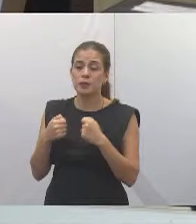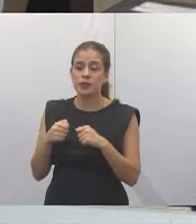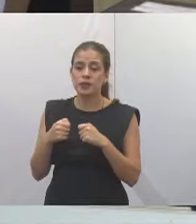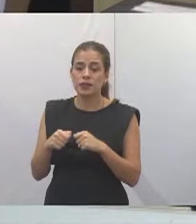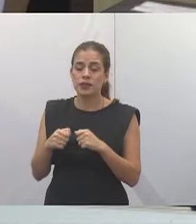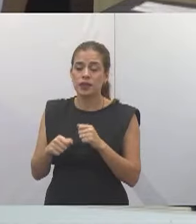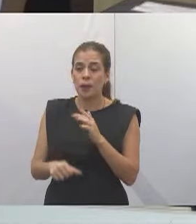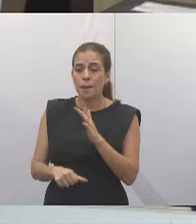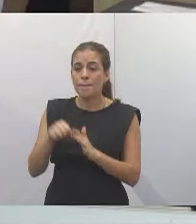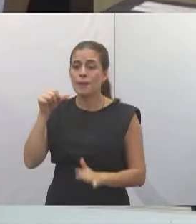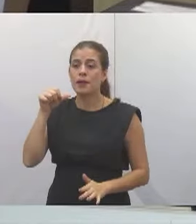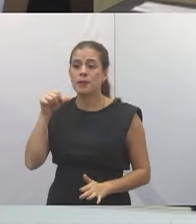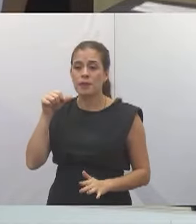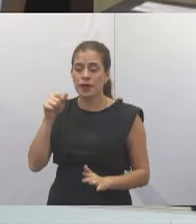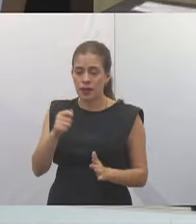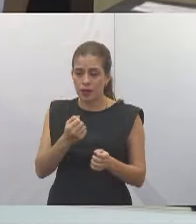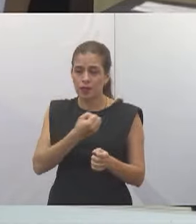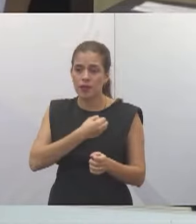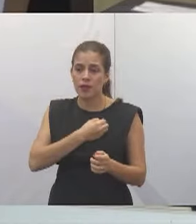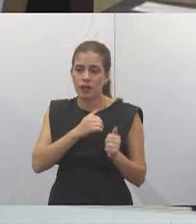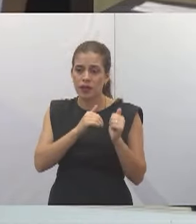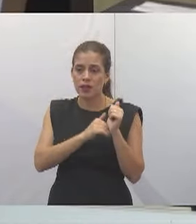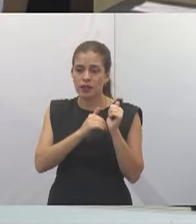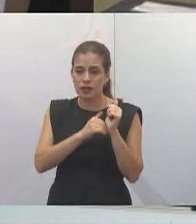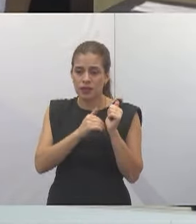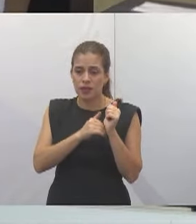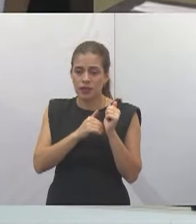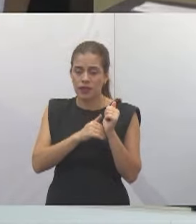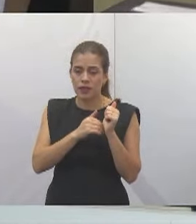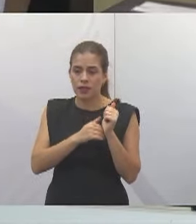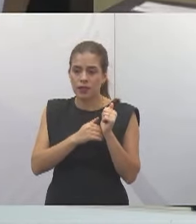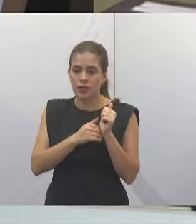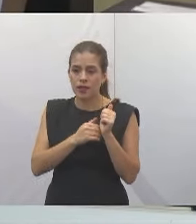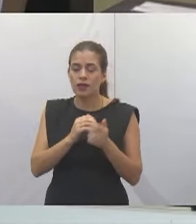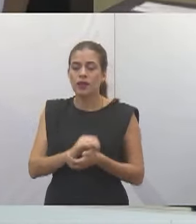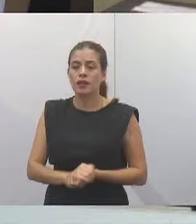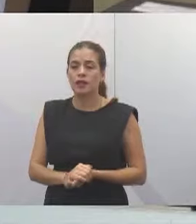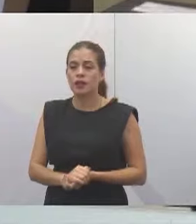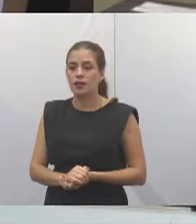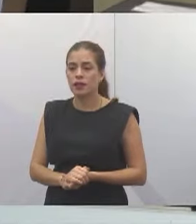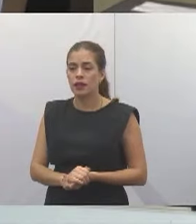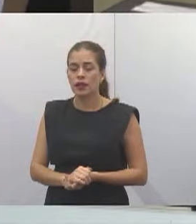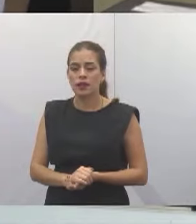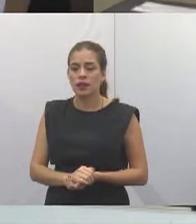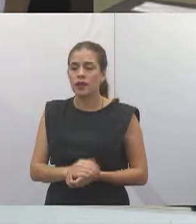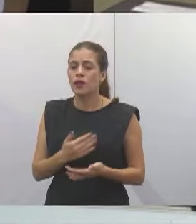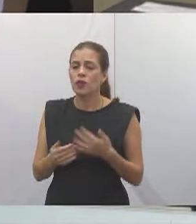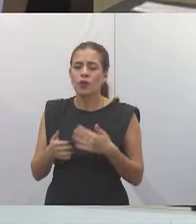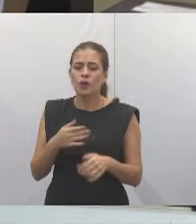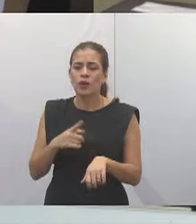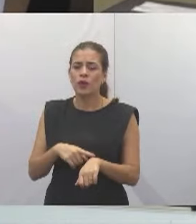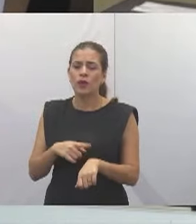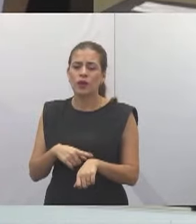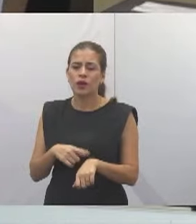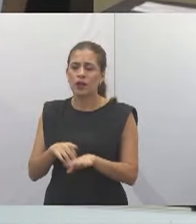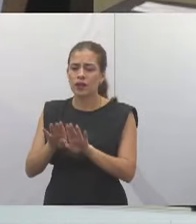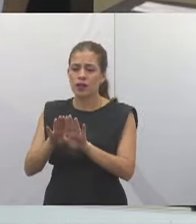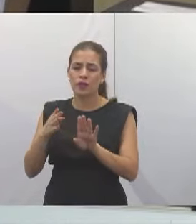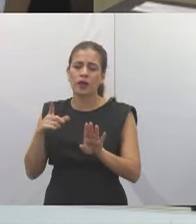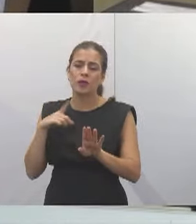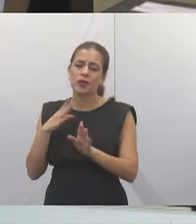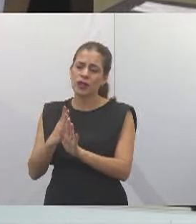o primeiro da senha, ele vai pegar a senha para ele não perder o horário de trabalho dele. Então, qualquer horário que eu abra, eu vou